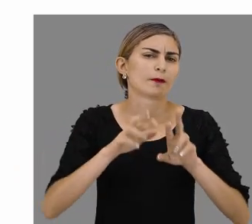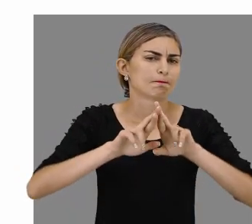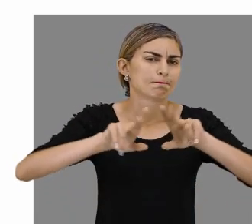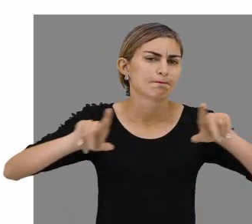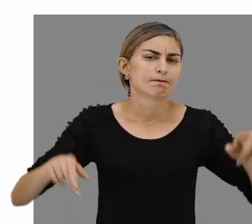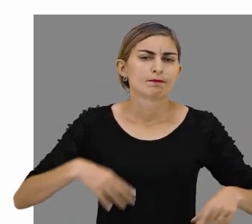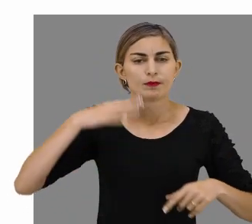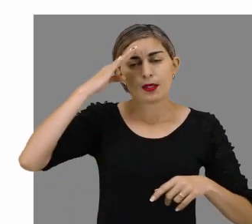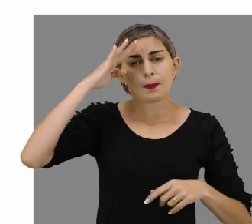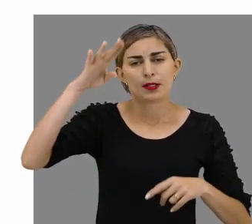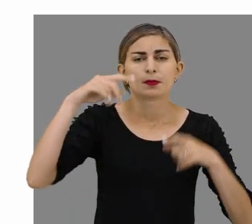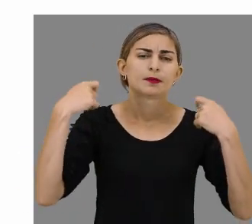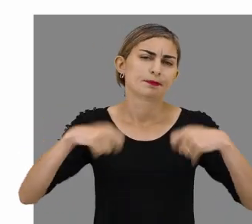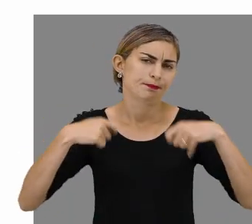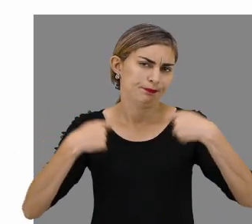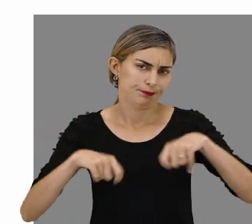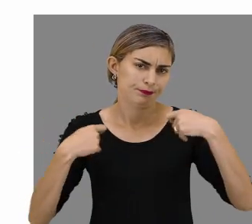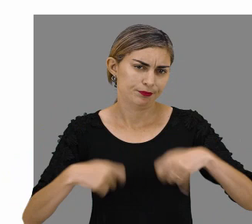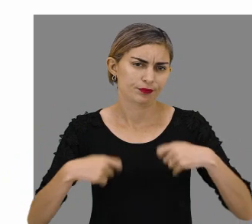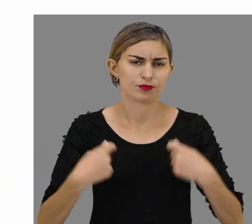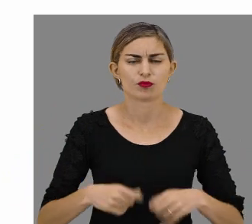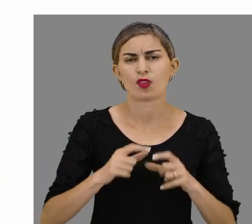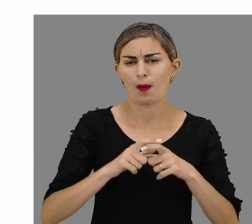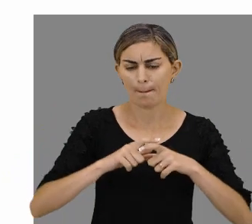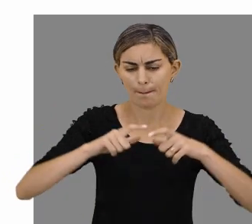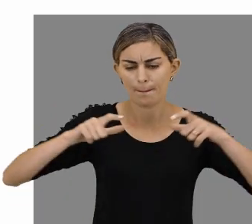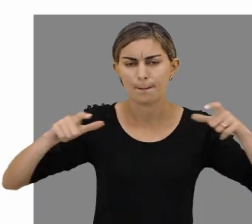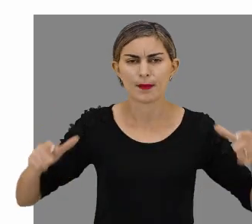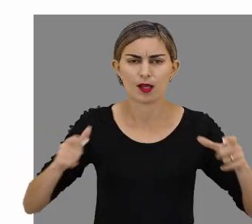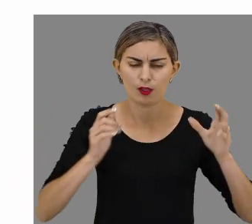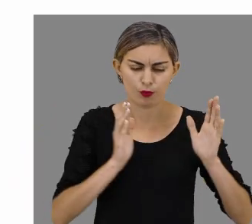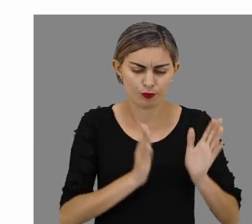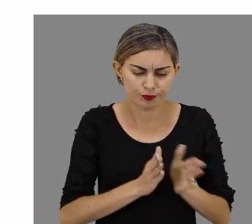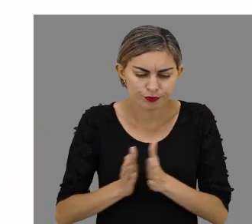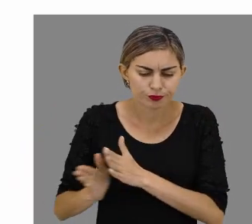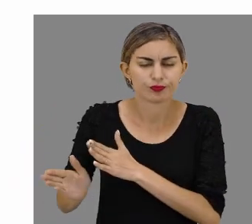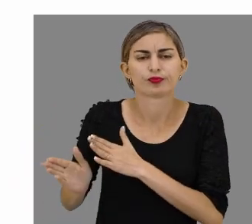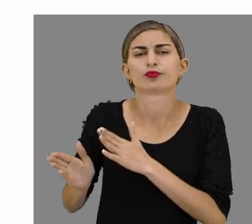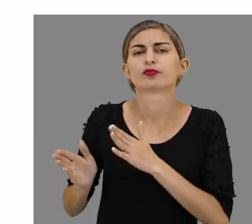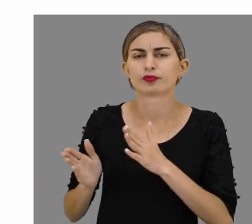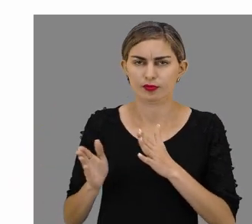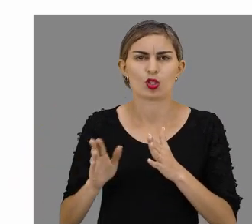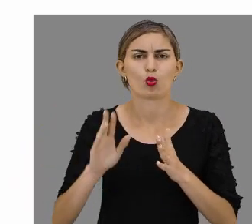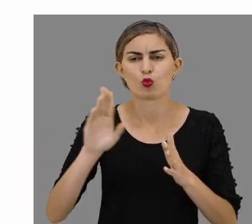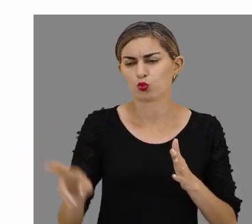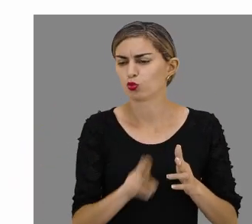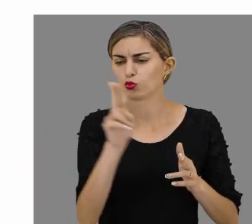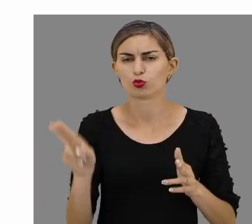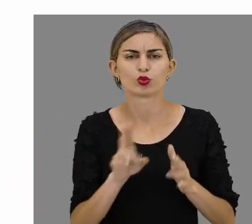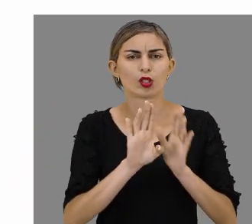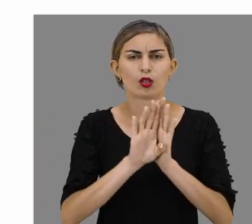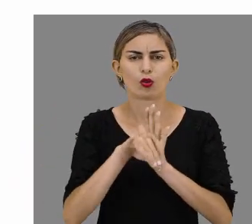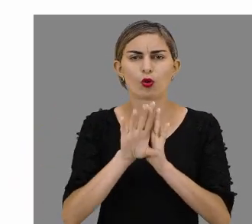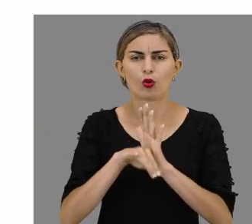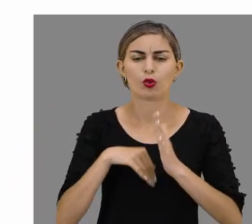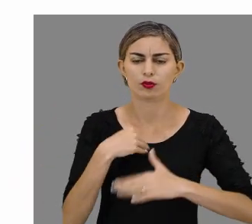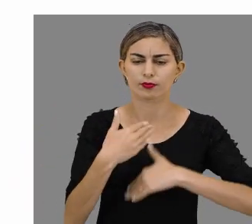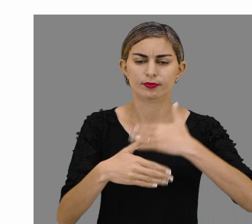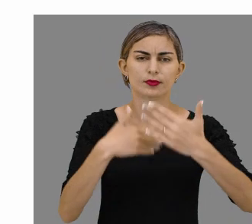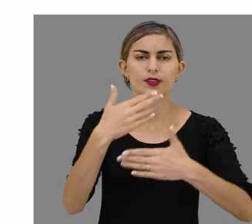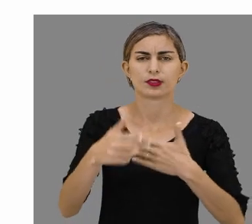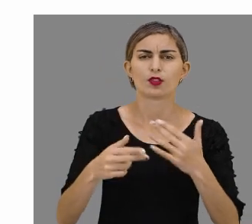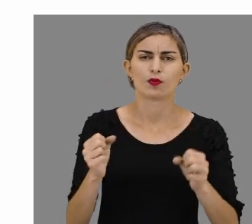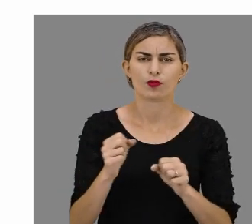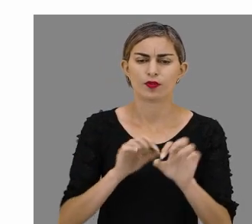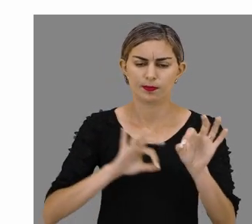mas principalmente pela necessidade de uma maior otimização e reutilização do código